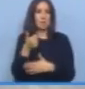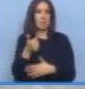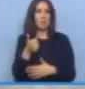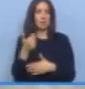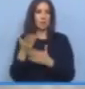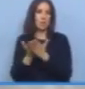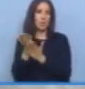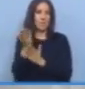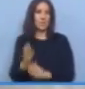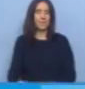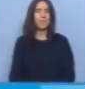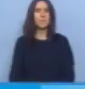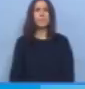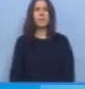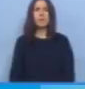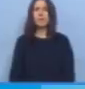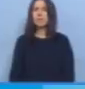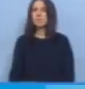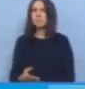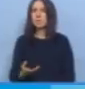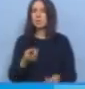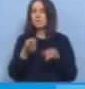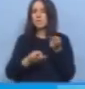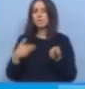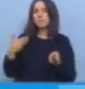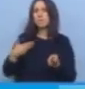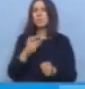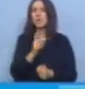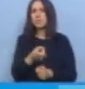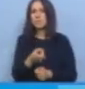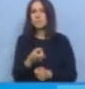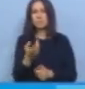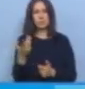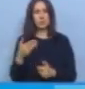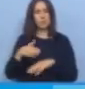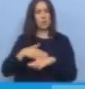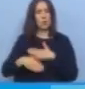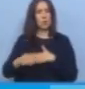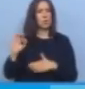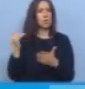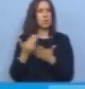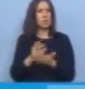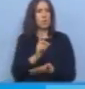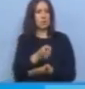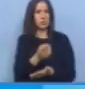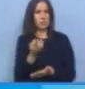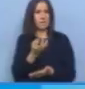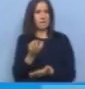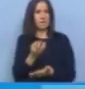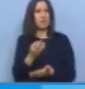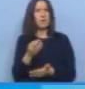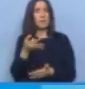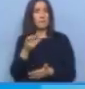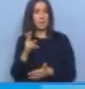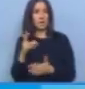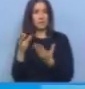bem encaminhada. E que avaliação vão fazendo também do que tem sido feito até agora, também no envolvimento com a PAR, não